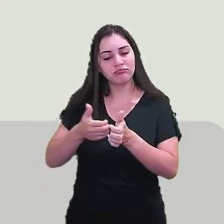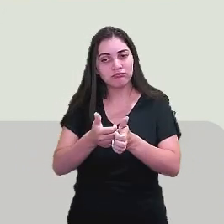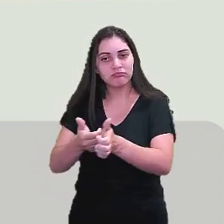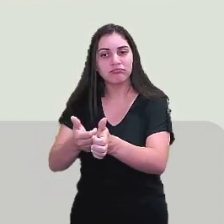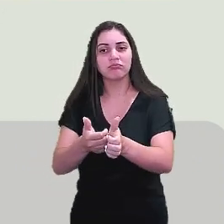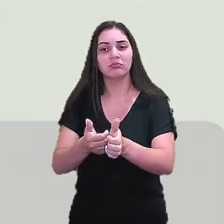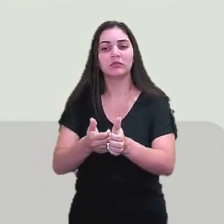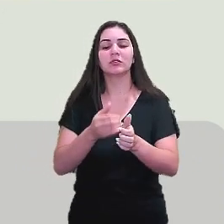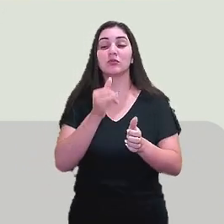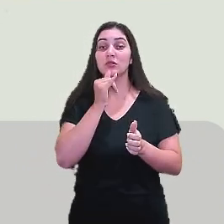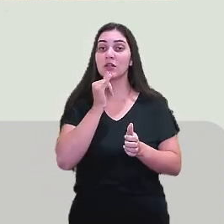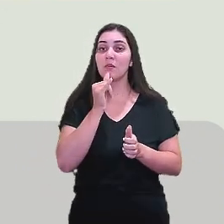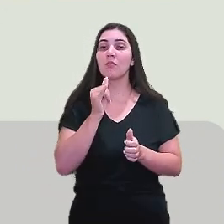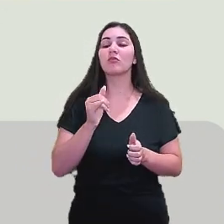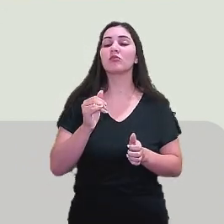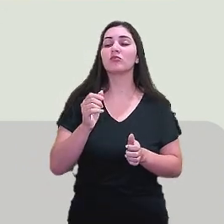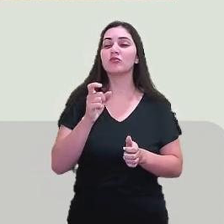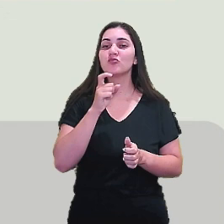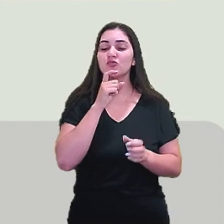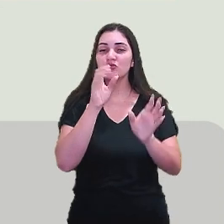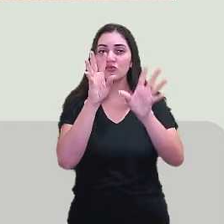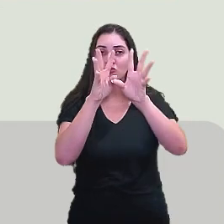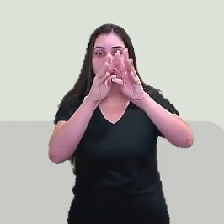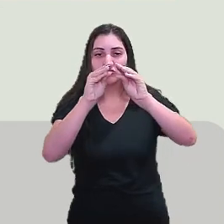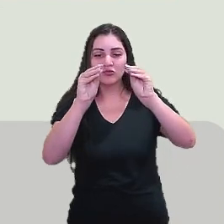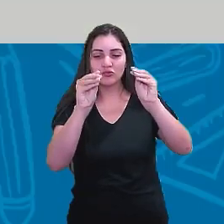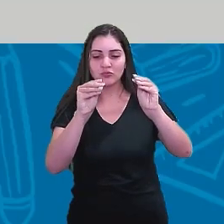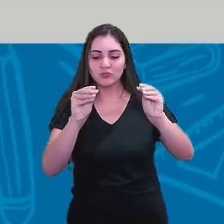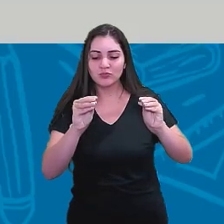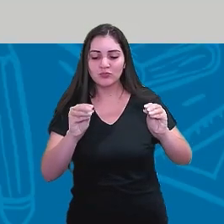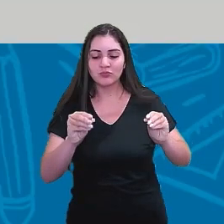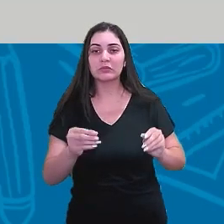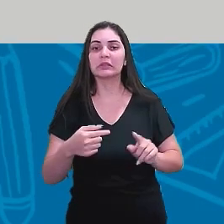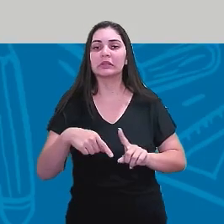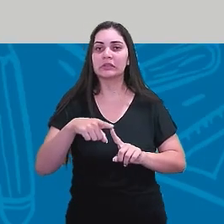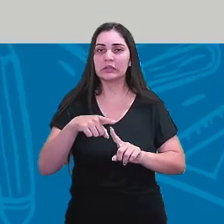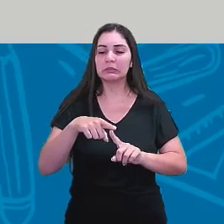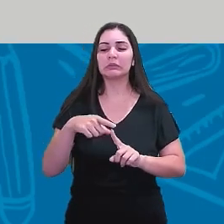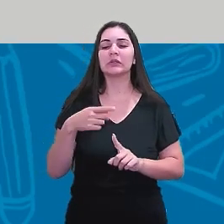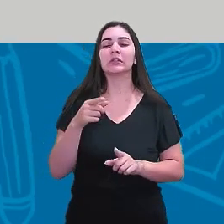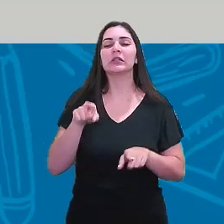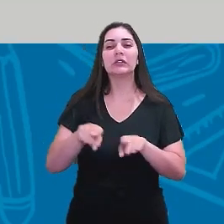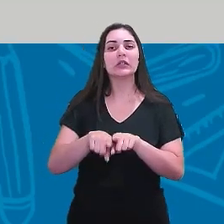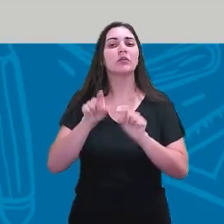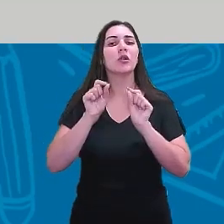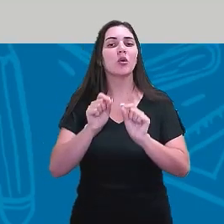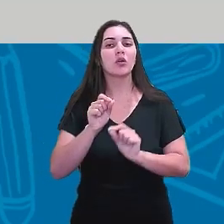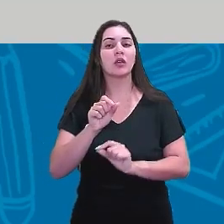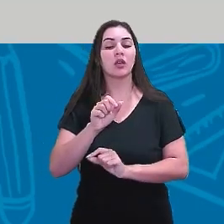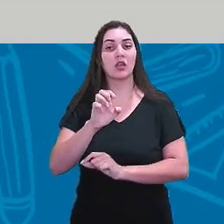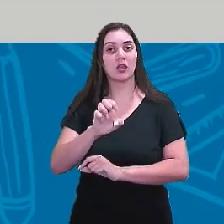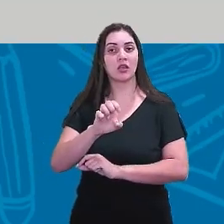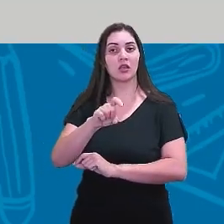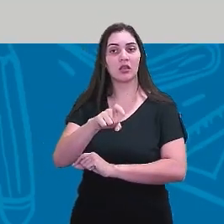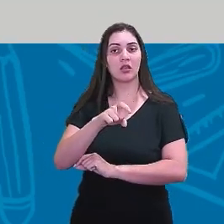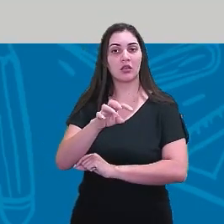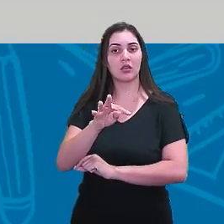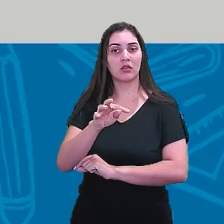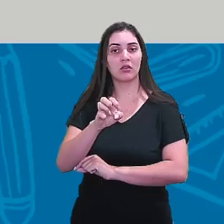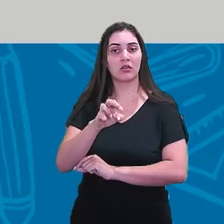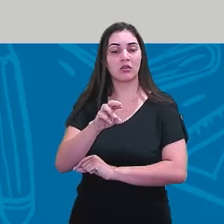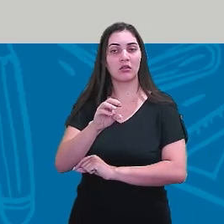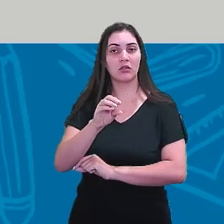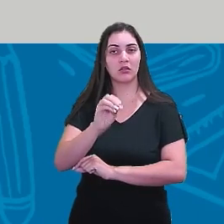o derretimento das geleiras também é uma forma de agente externo que modela, que esculpe, modela